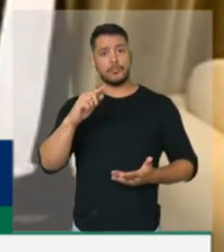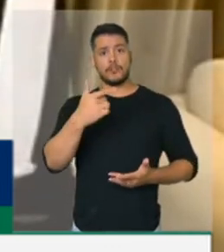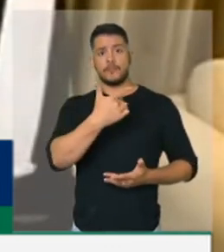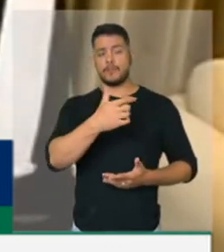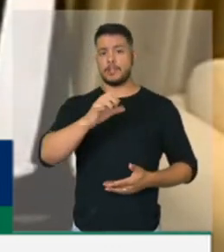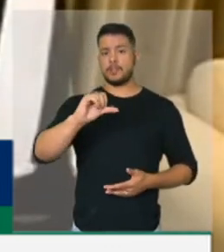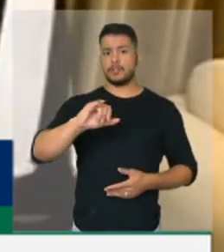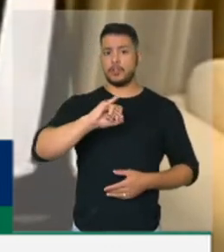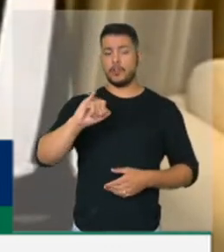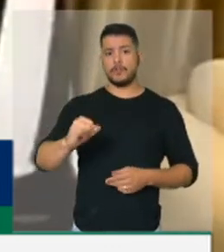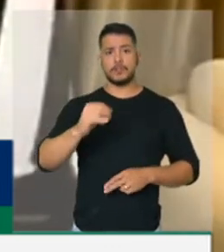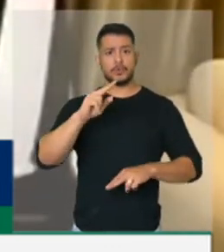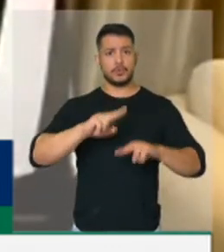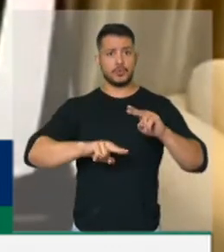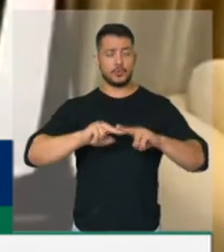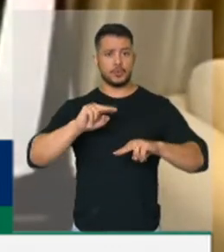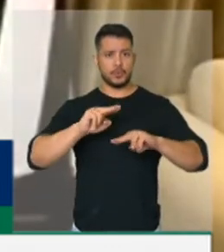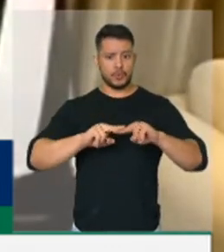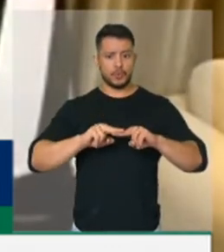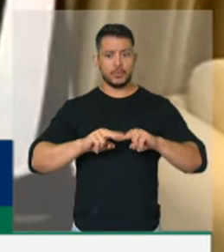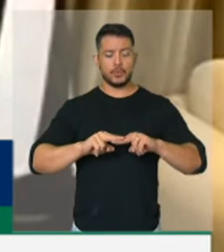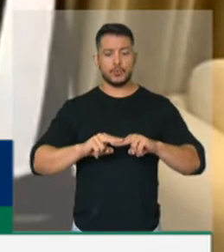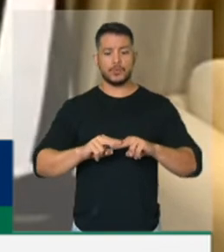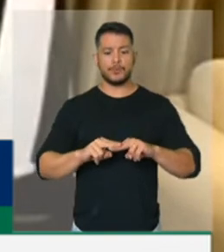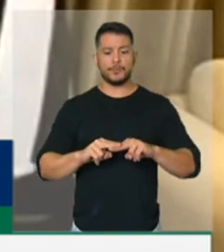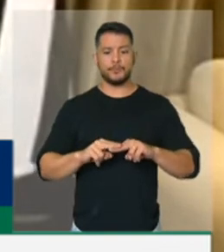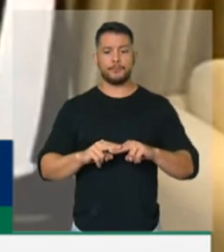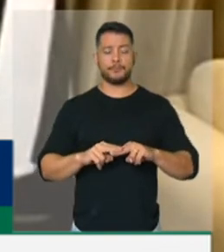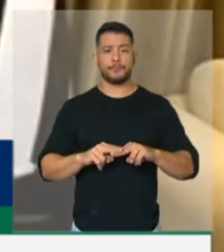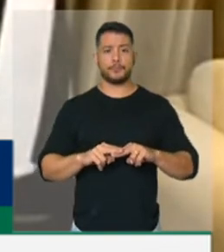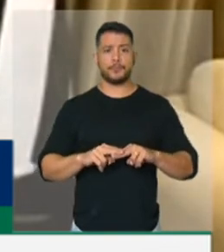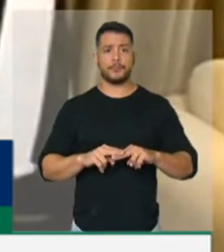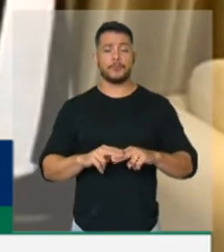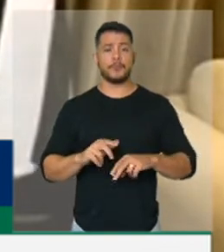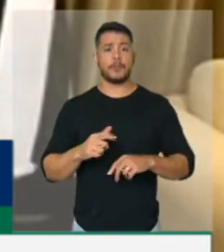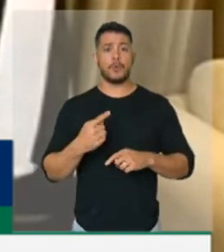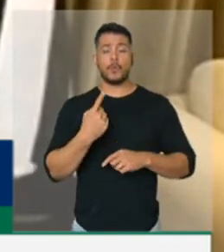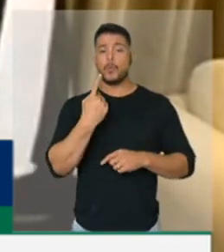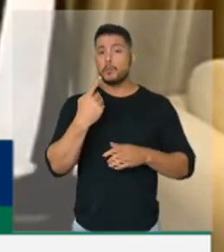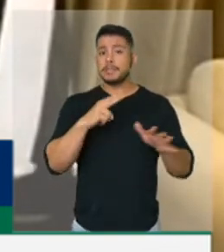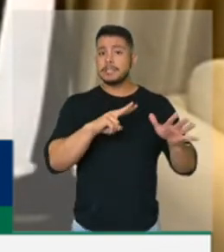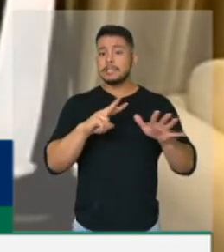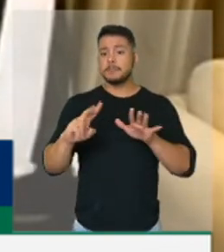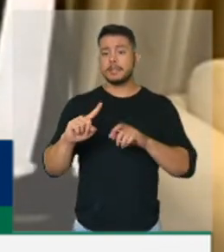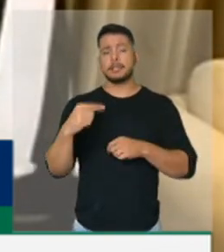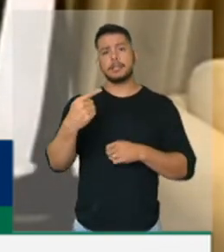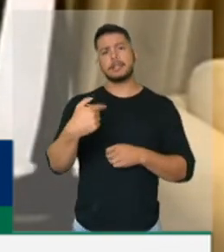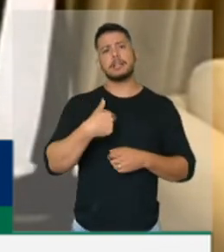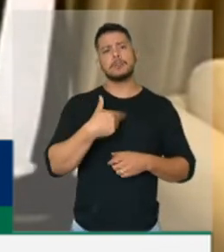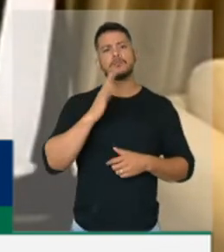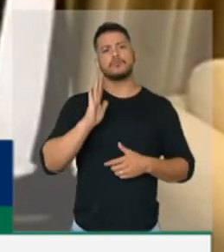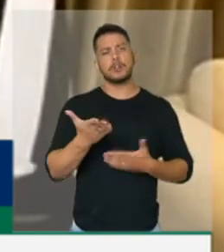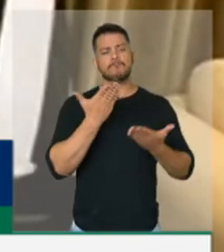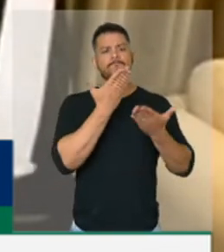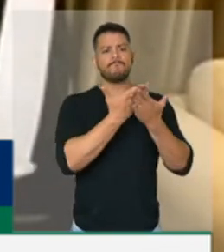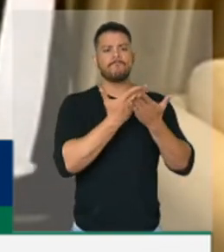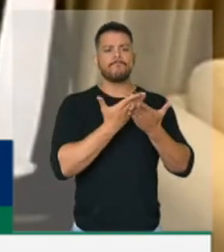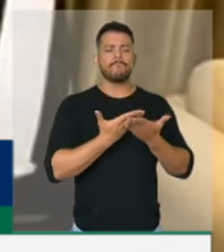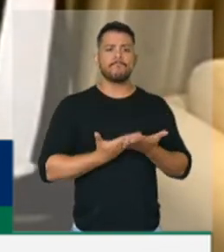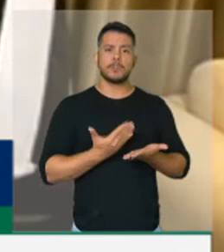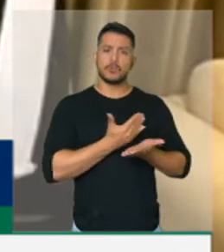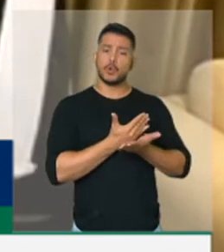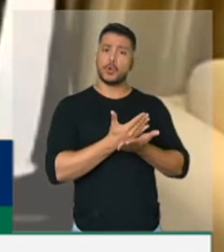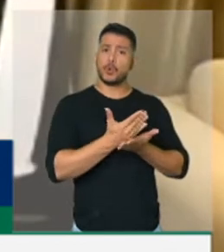junho, 7 dias após ter sido designado relator do PL 6371-19, enquanto estudava a matéria e iniciava a elaboração do meu parecer,